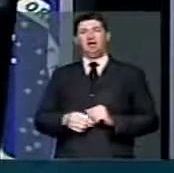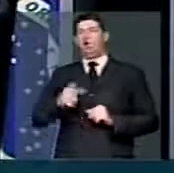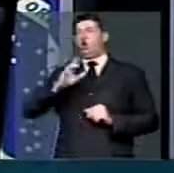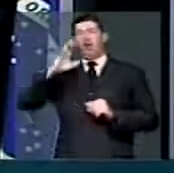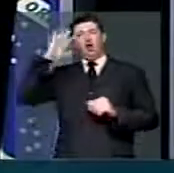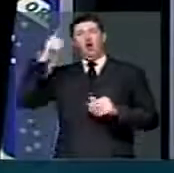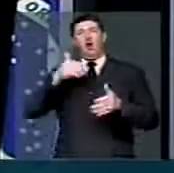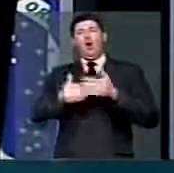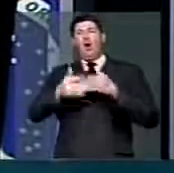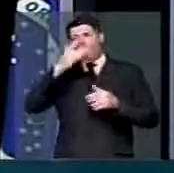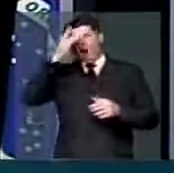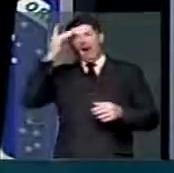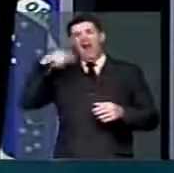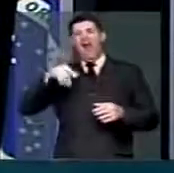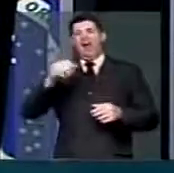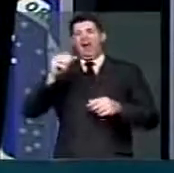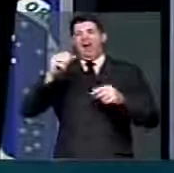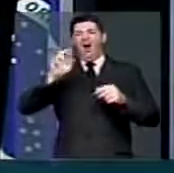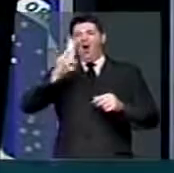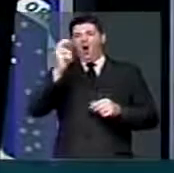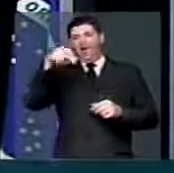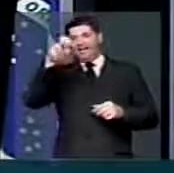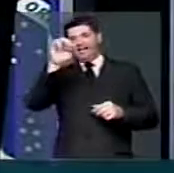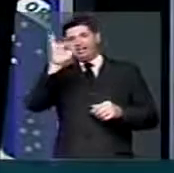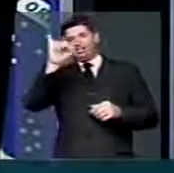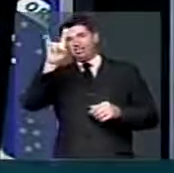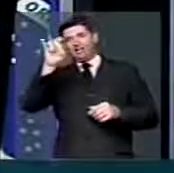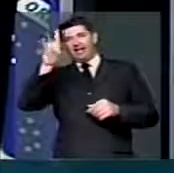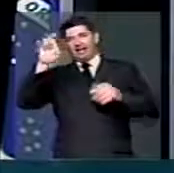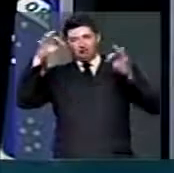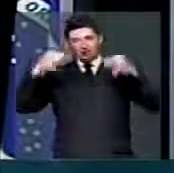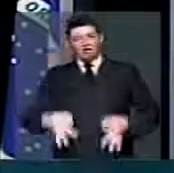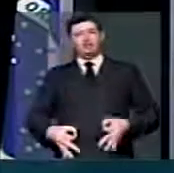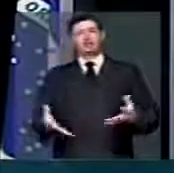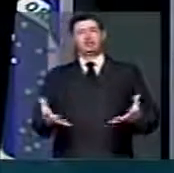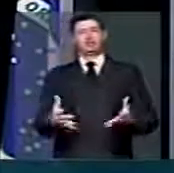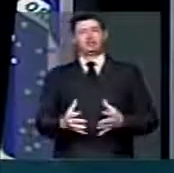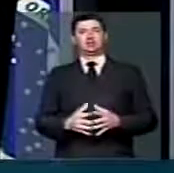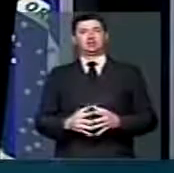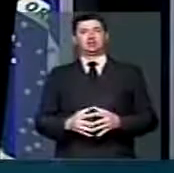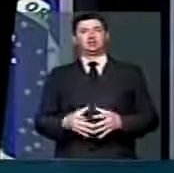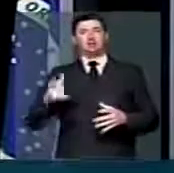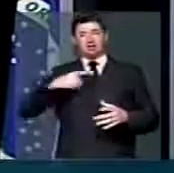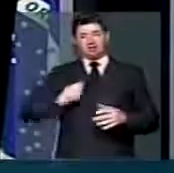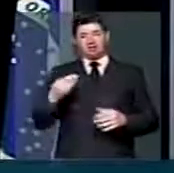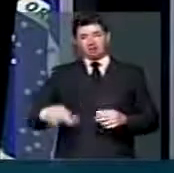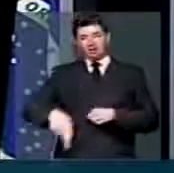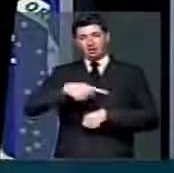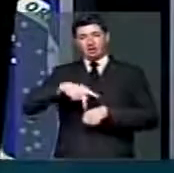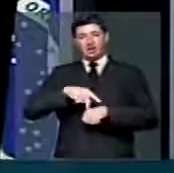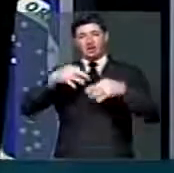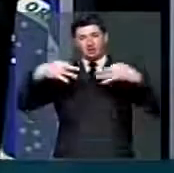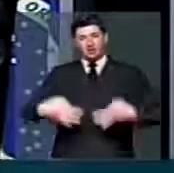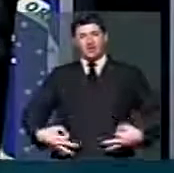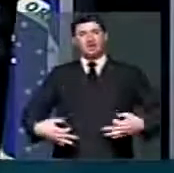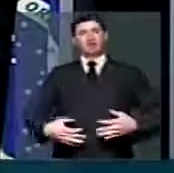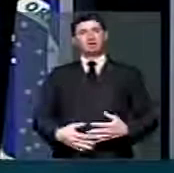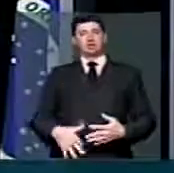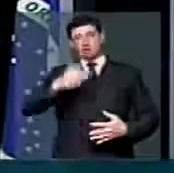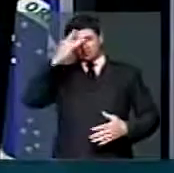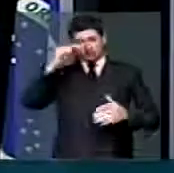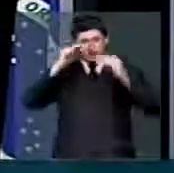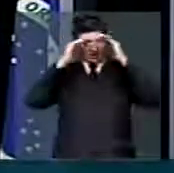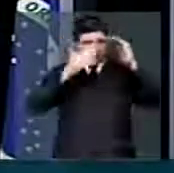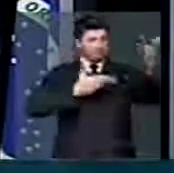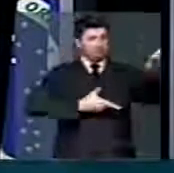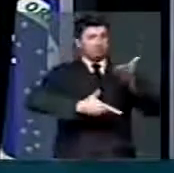todos os brasileiros é serem honestos. Eu acho que esse é o sonho dos brasileiros. É viver num país honesto, onde as pessoas respeitem